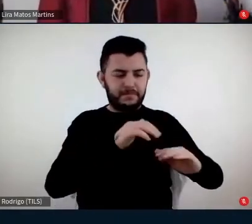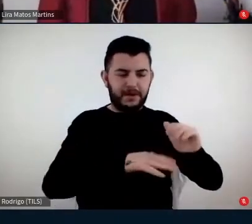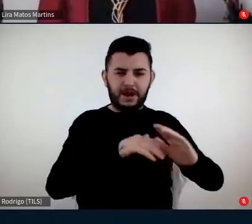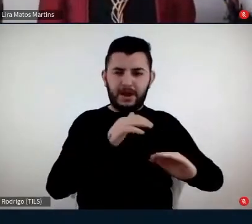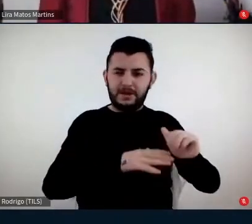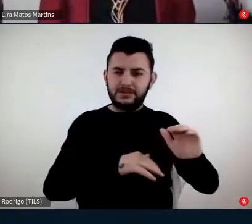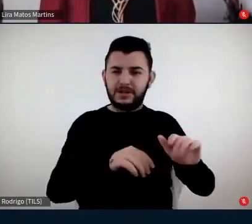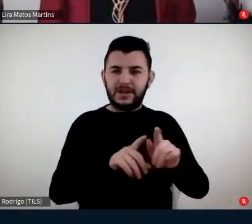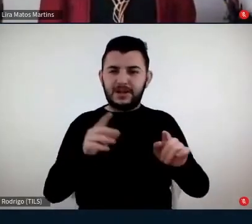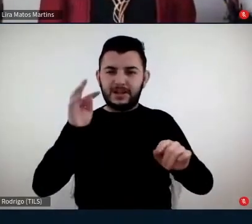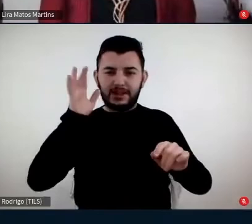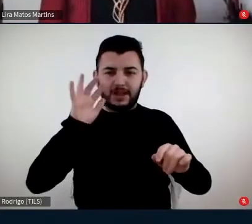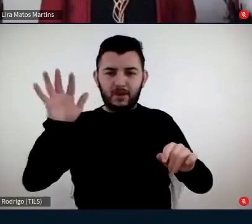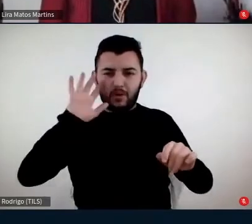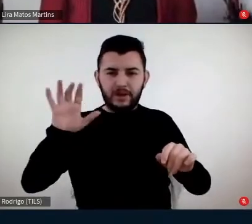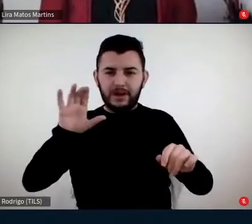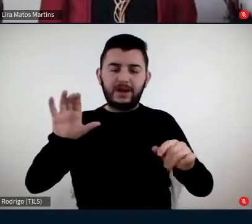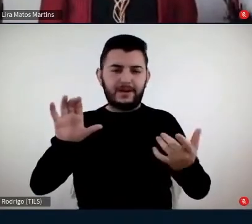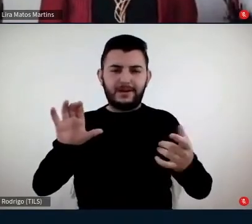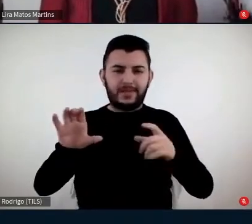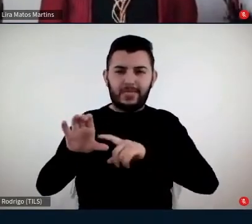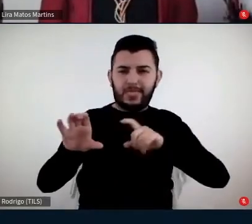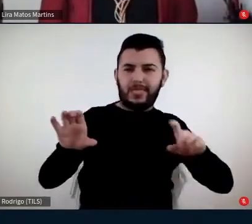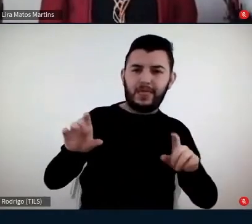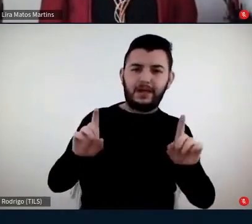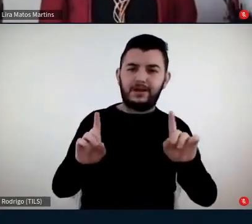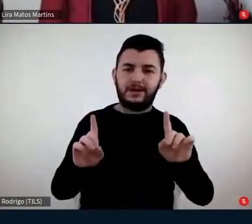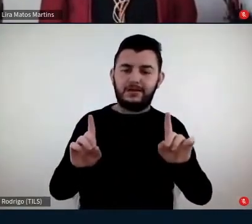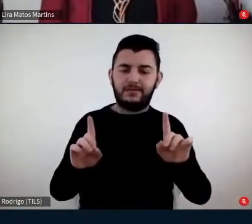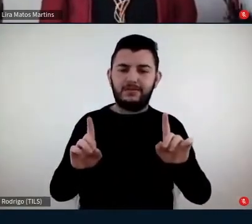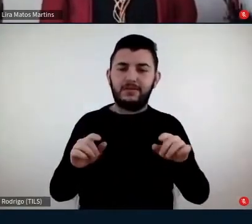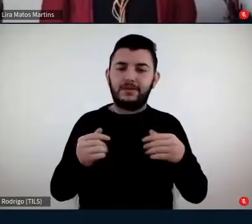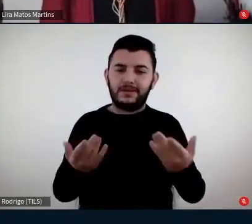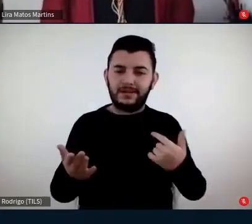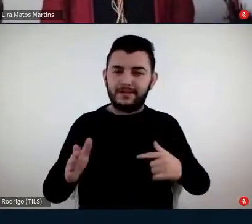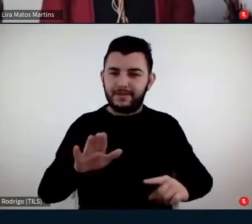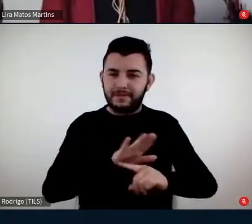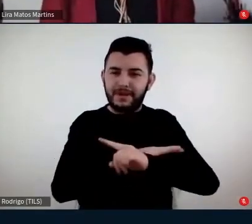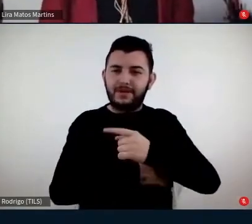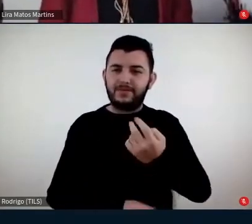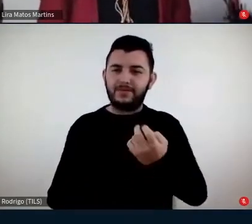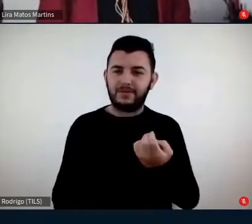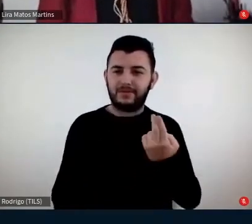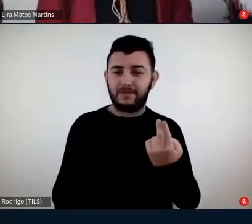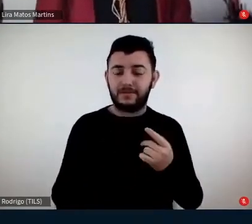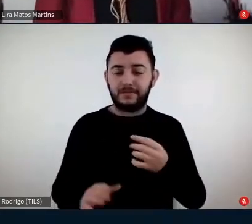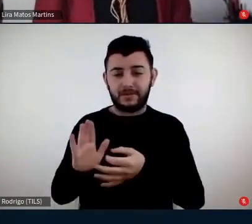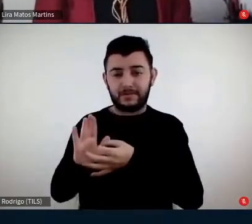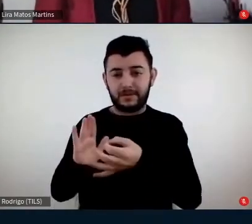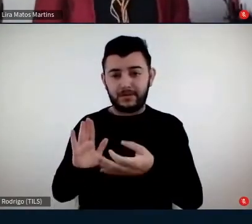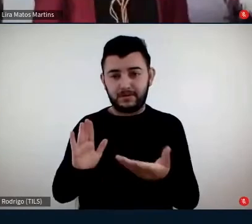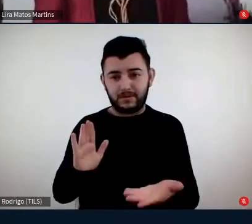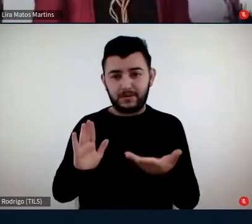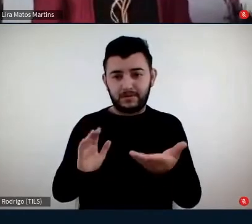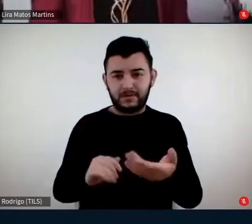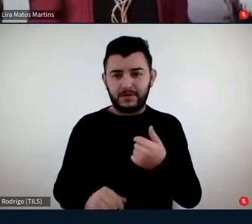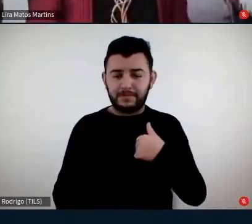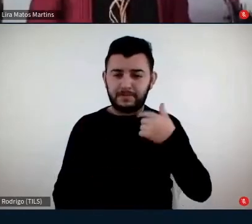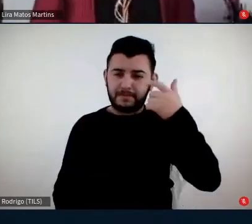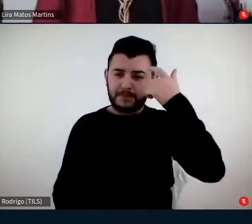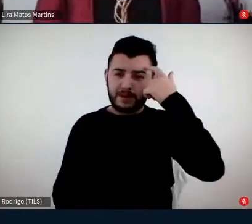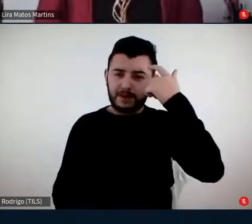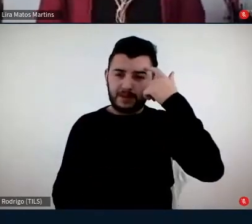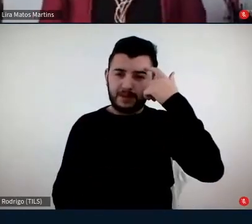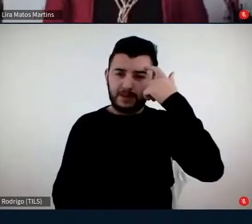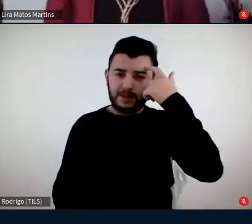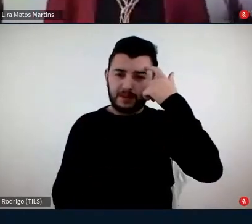né? Então, a minha sugestão, eu vou te fazer uma pergunta sobre isso, mas a minha sugestão é que você repense a maneira de dizer isso